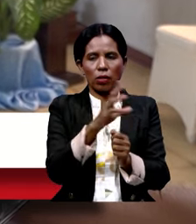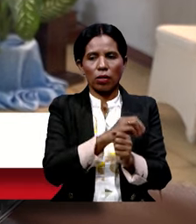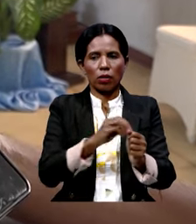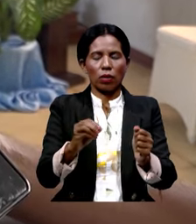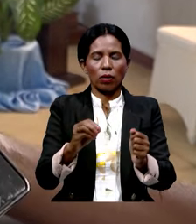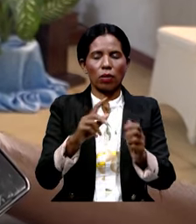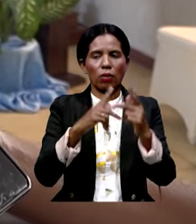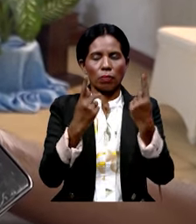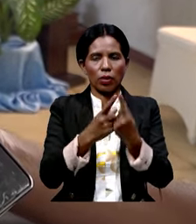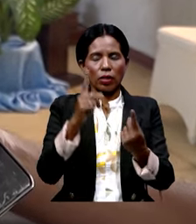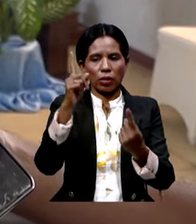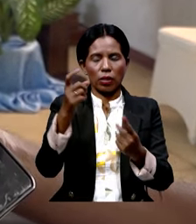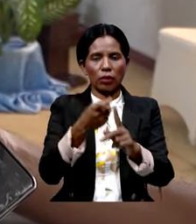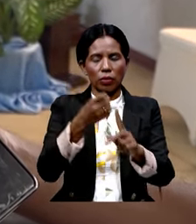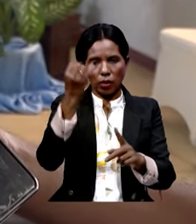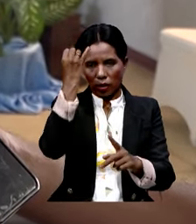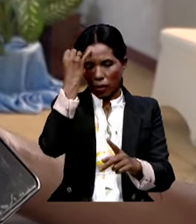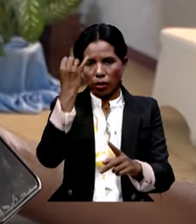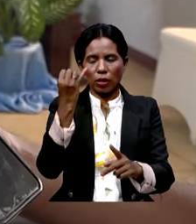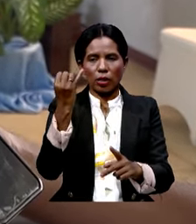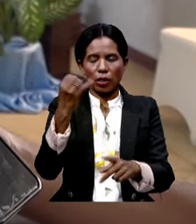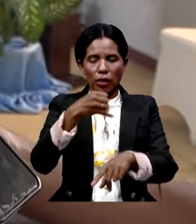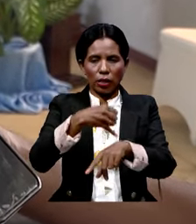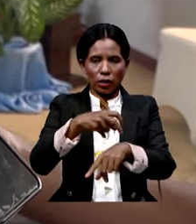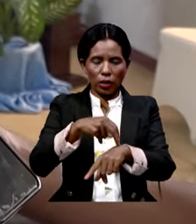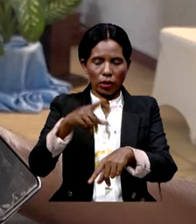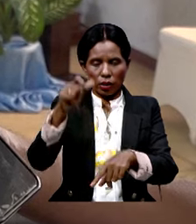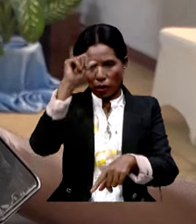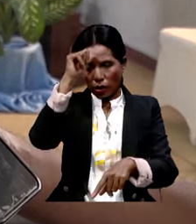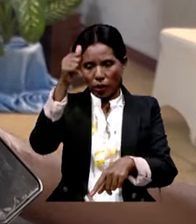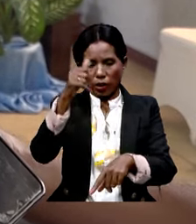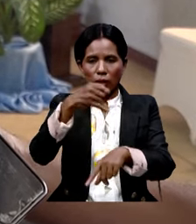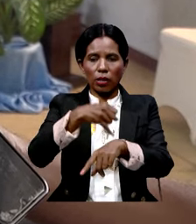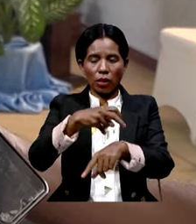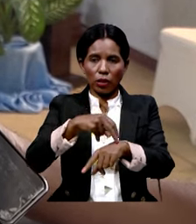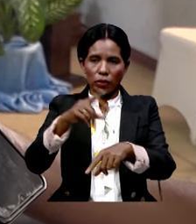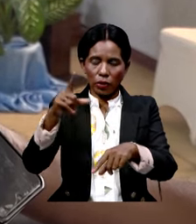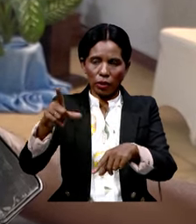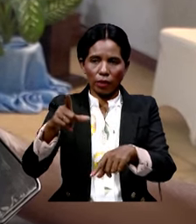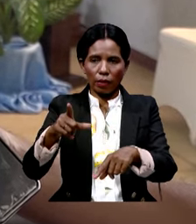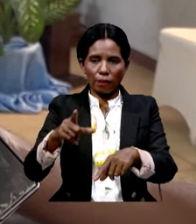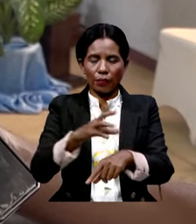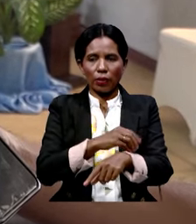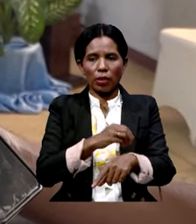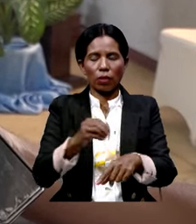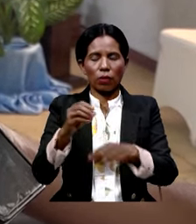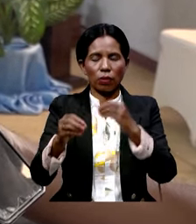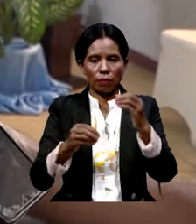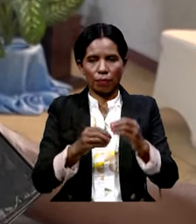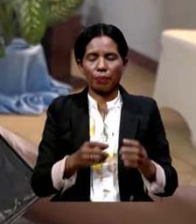companhia ida internacional, Rússia e Índia, Indomed Educare Private